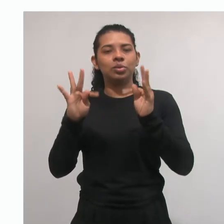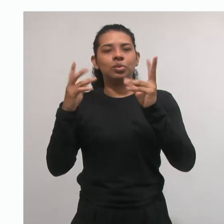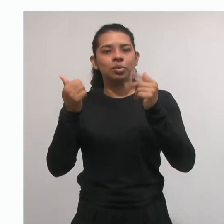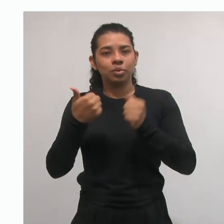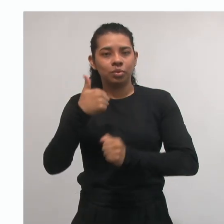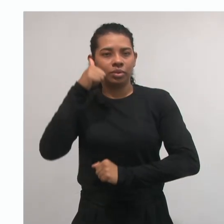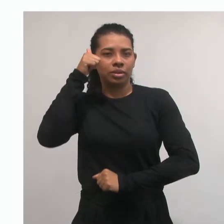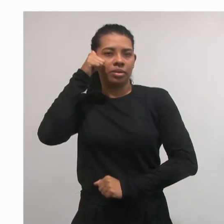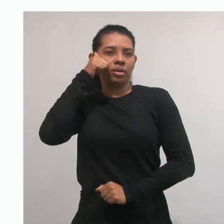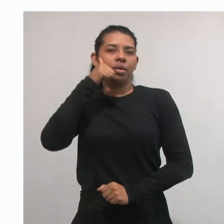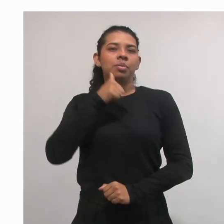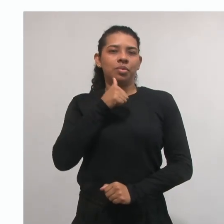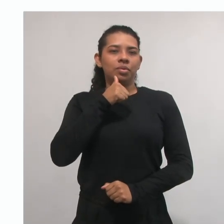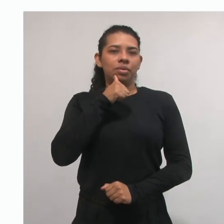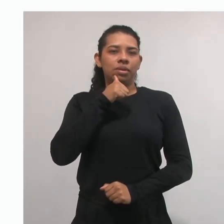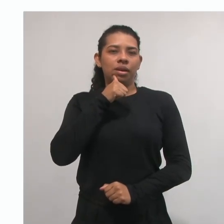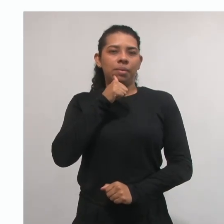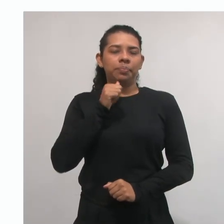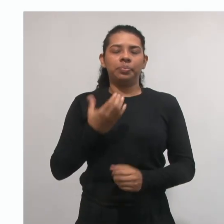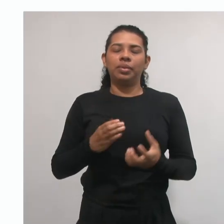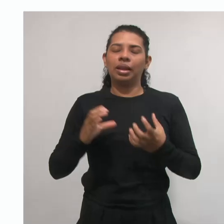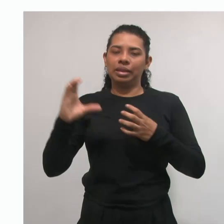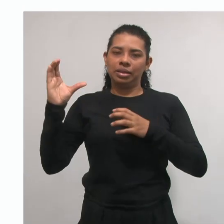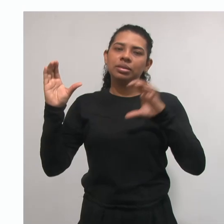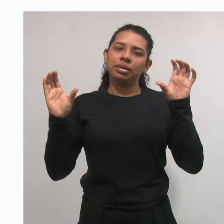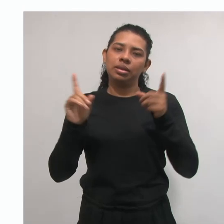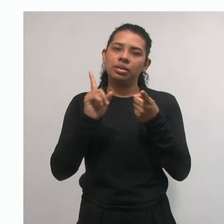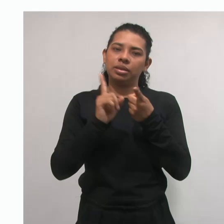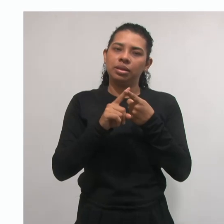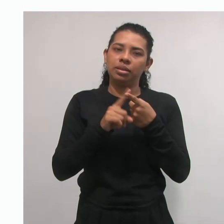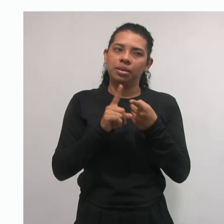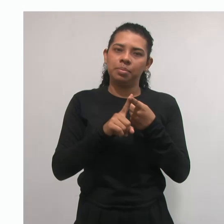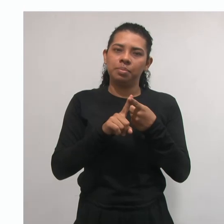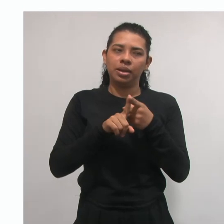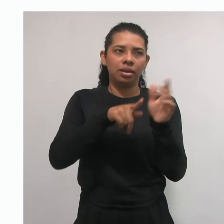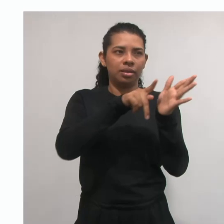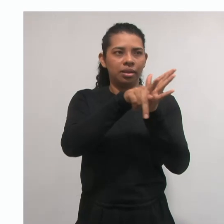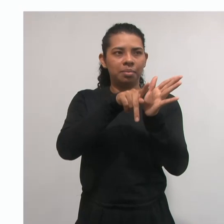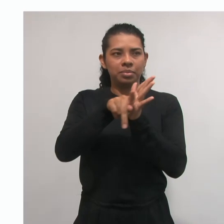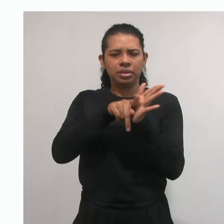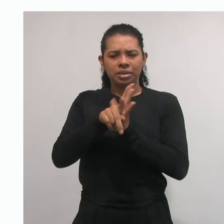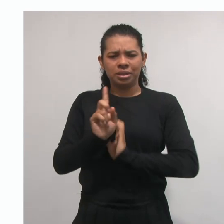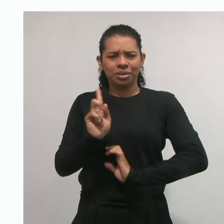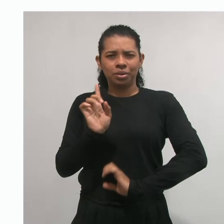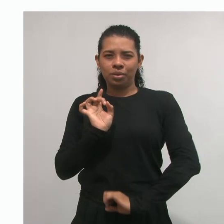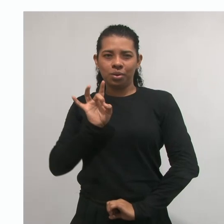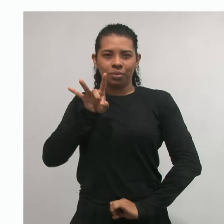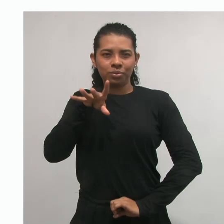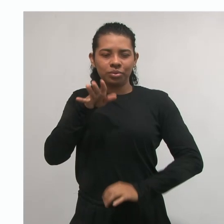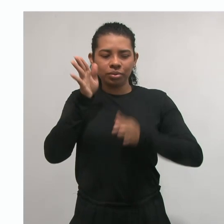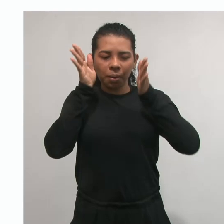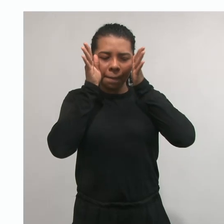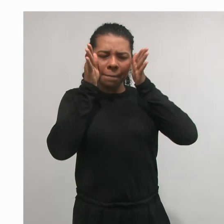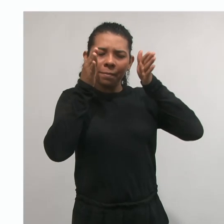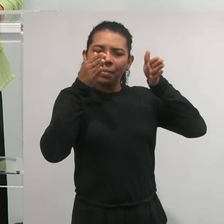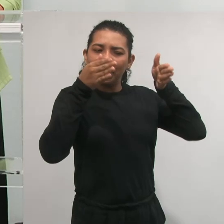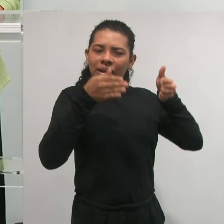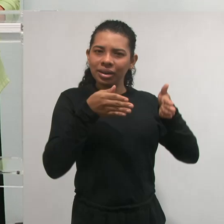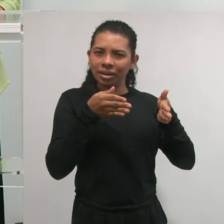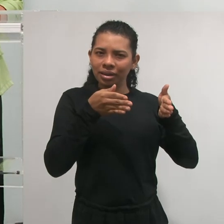de fala da mulher na ciência e nas pesquisas, né? Então, não só essa